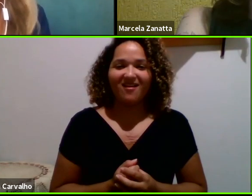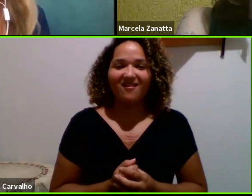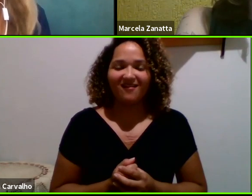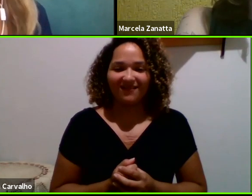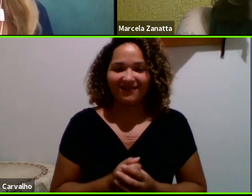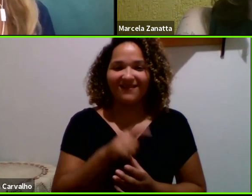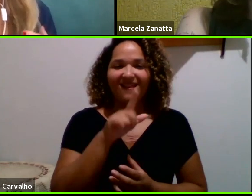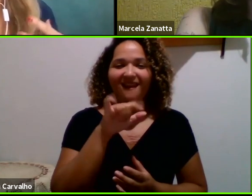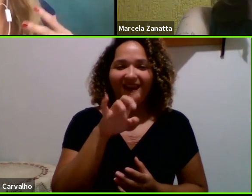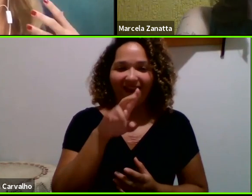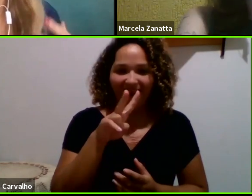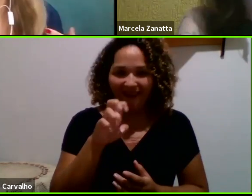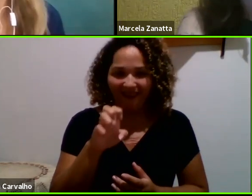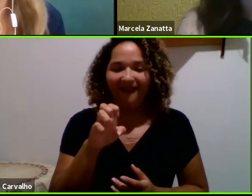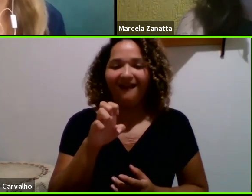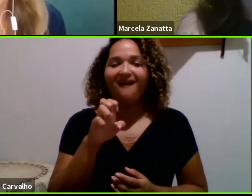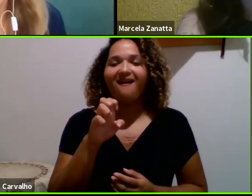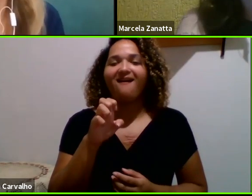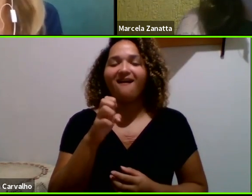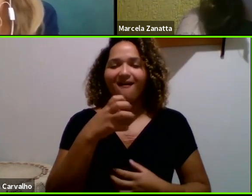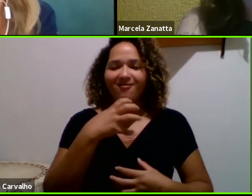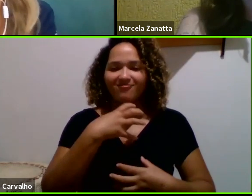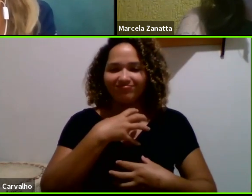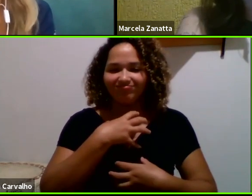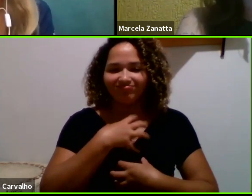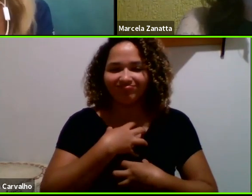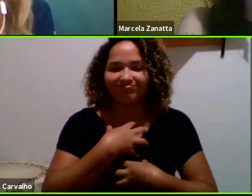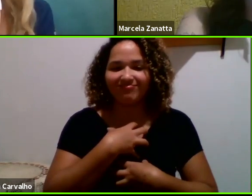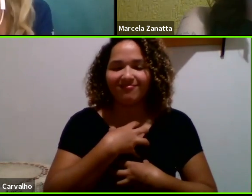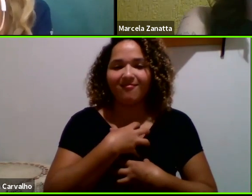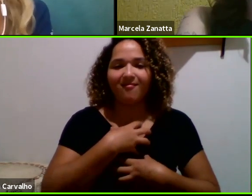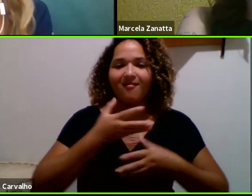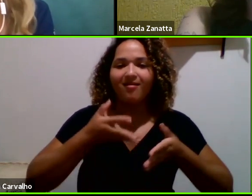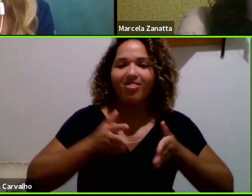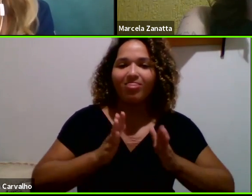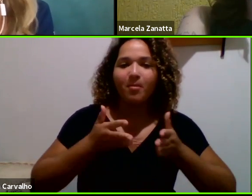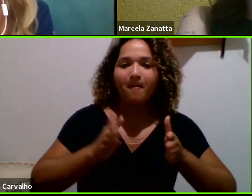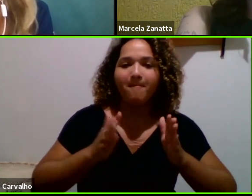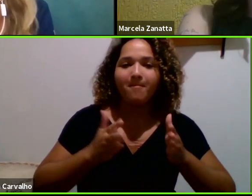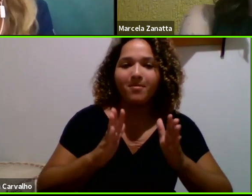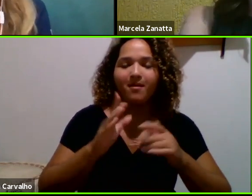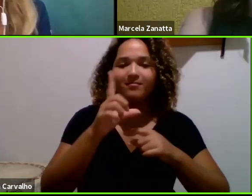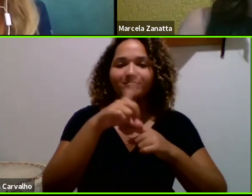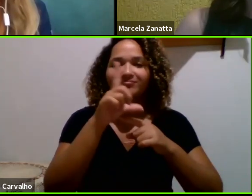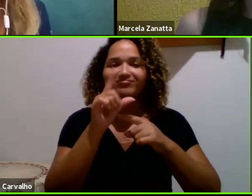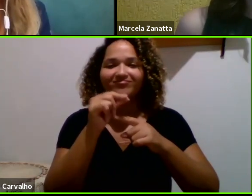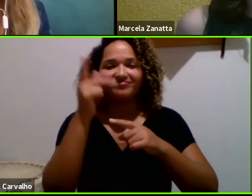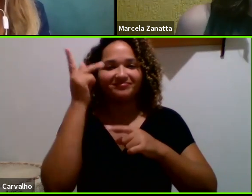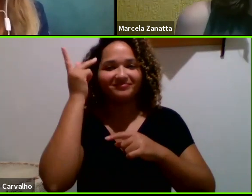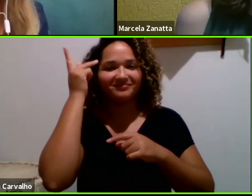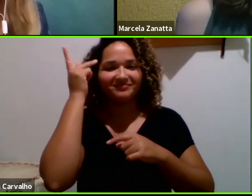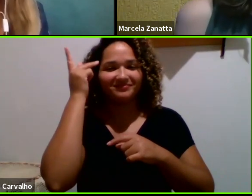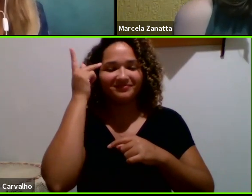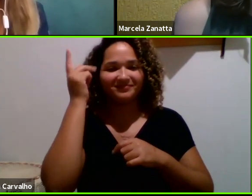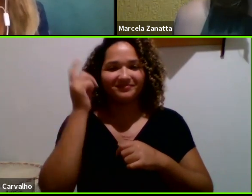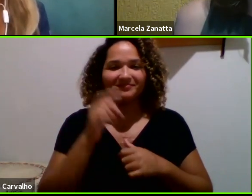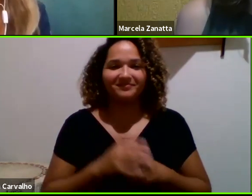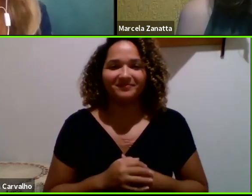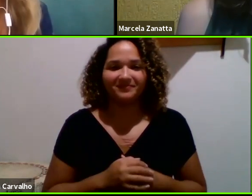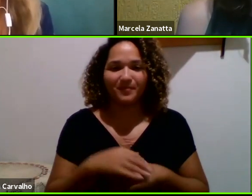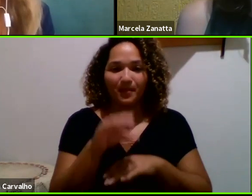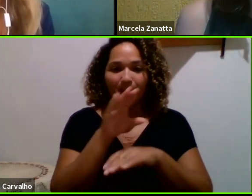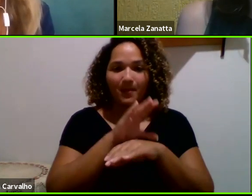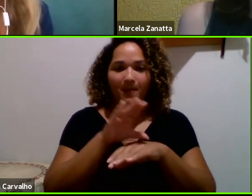da série Humanização do Parto e Nascimento do Senac São Paulo, promovida pelo curso